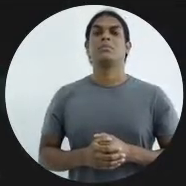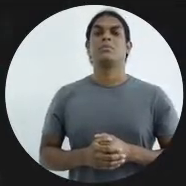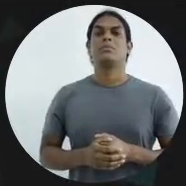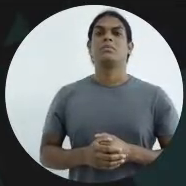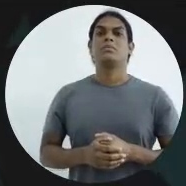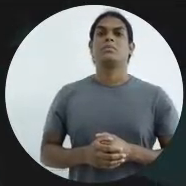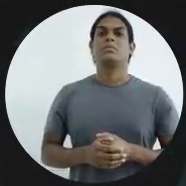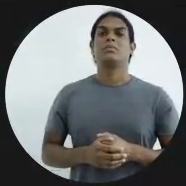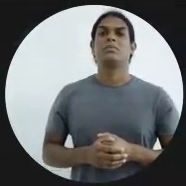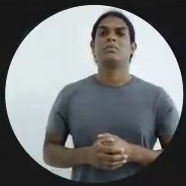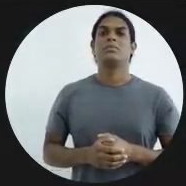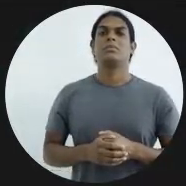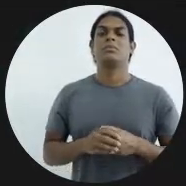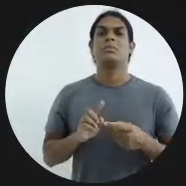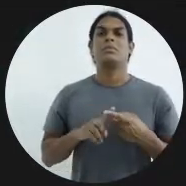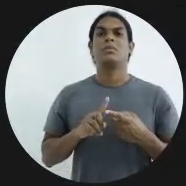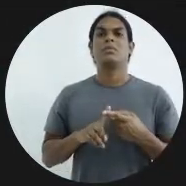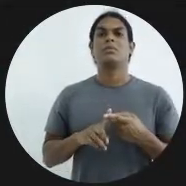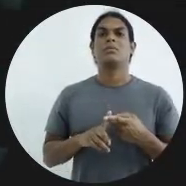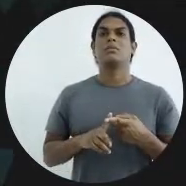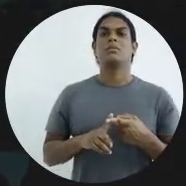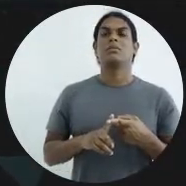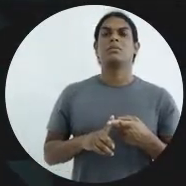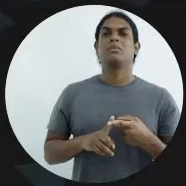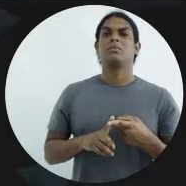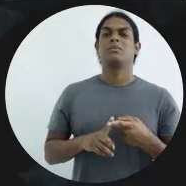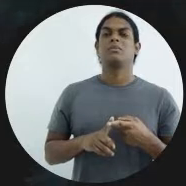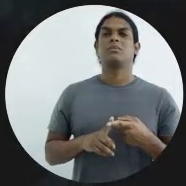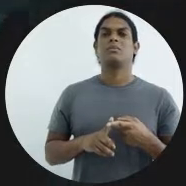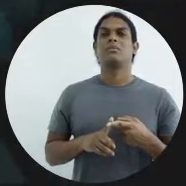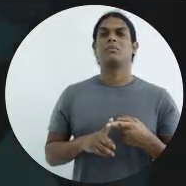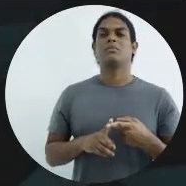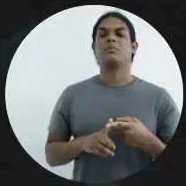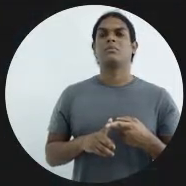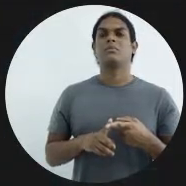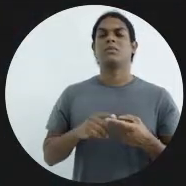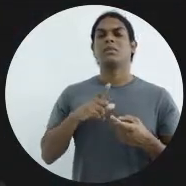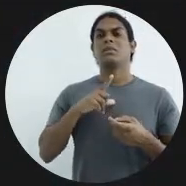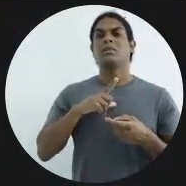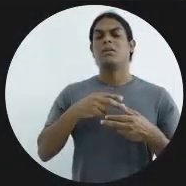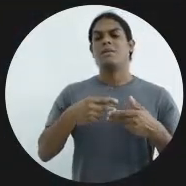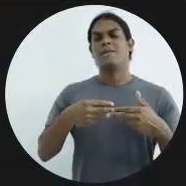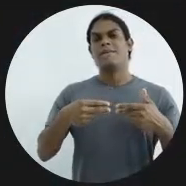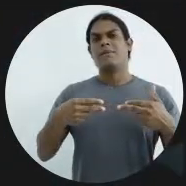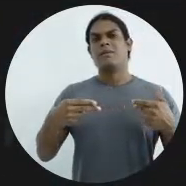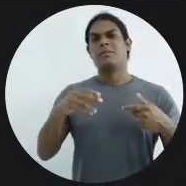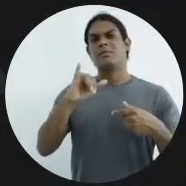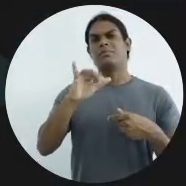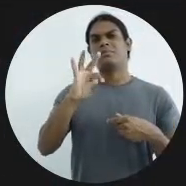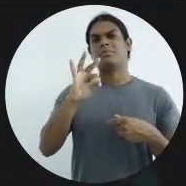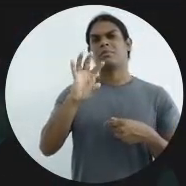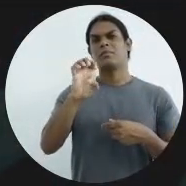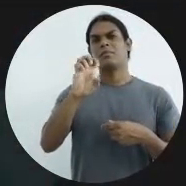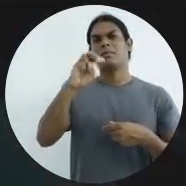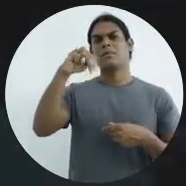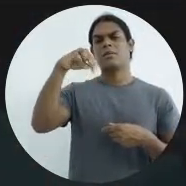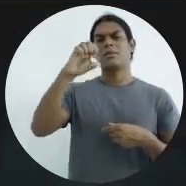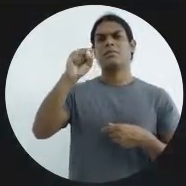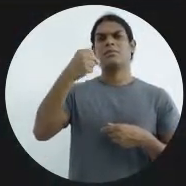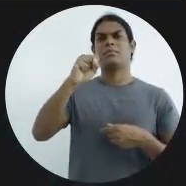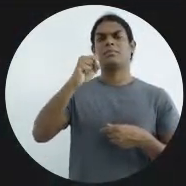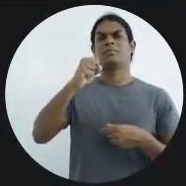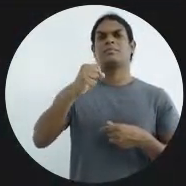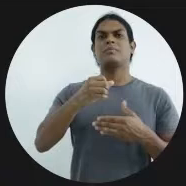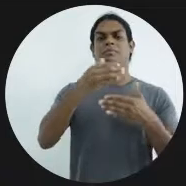pressionado, ou um outro exemplo é o Focus, que é quando você tem vários itens no formulário e ele passa de um